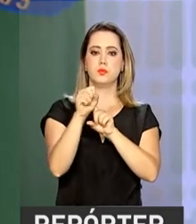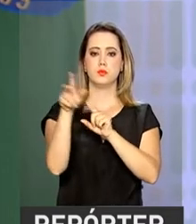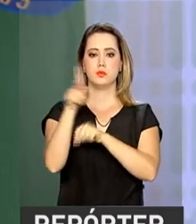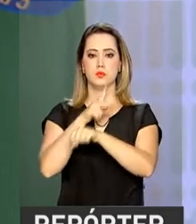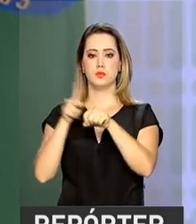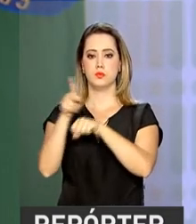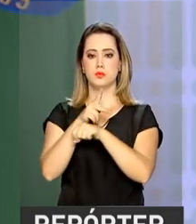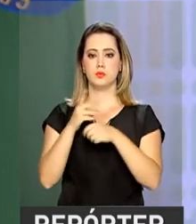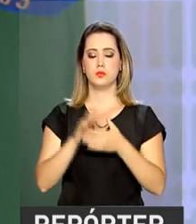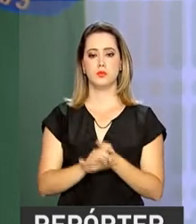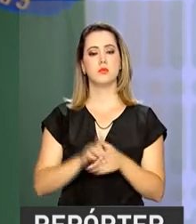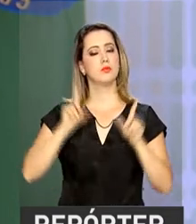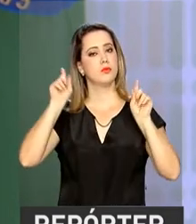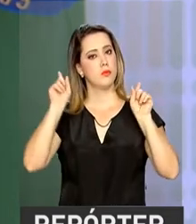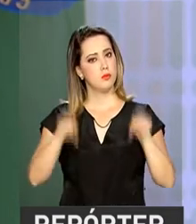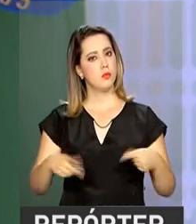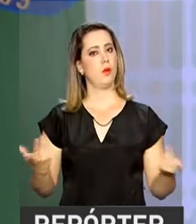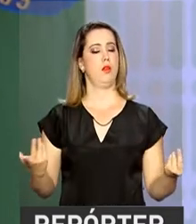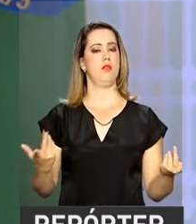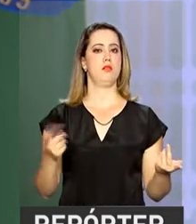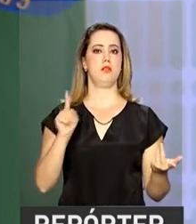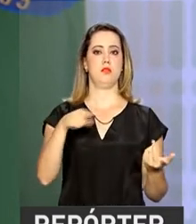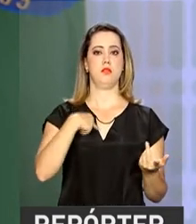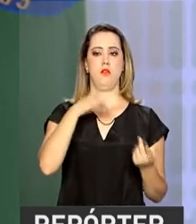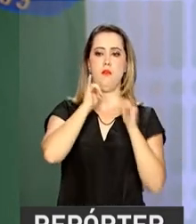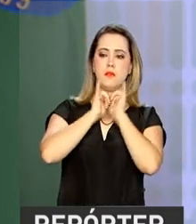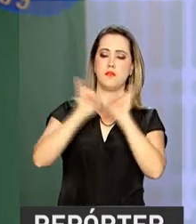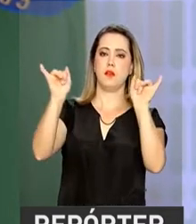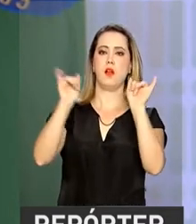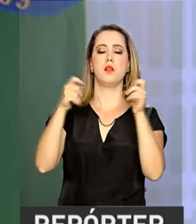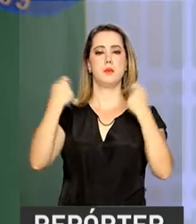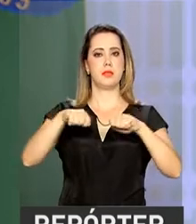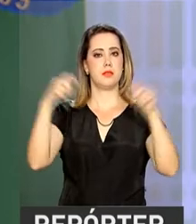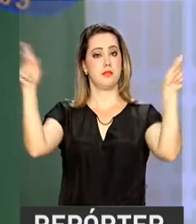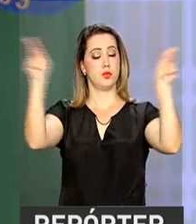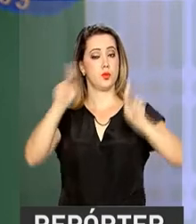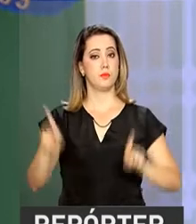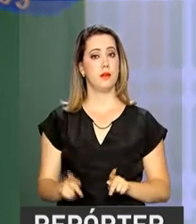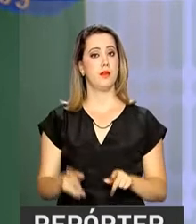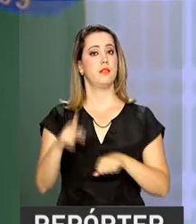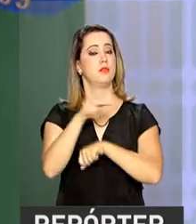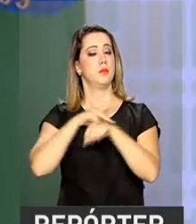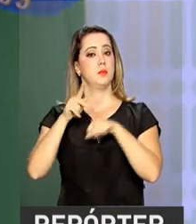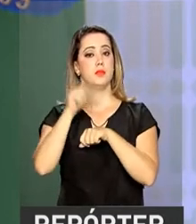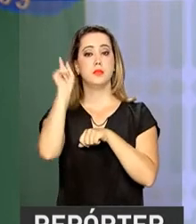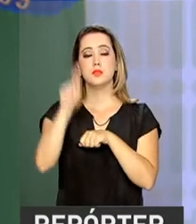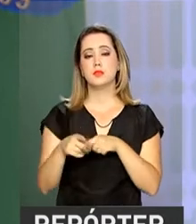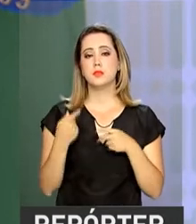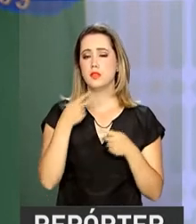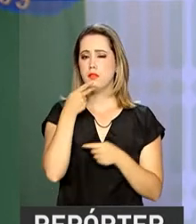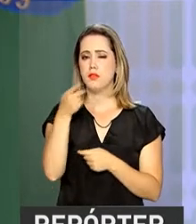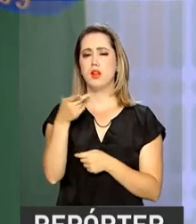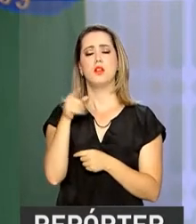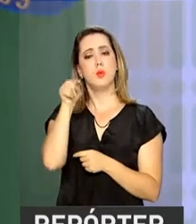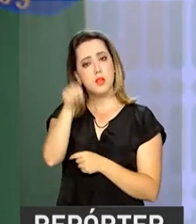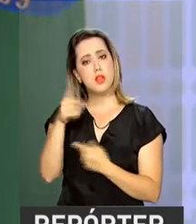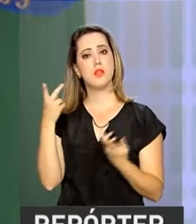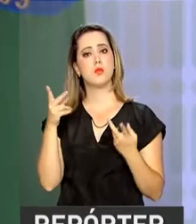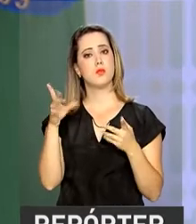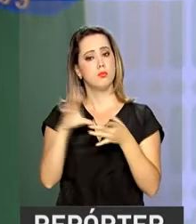país. Aliás, quando prego a pacificação nacional, é nisto que penso, né?